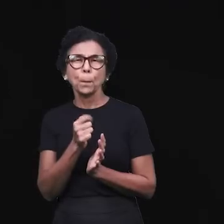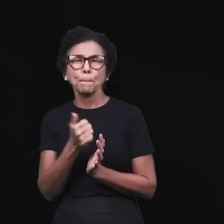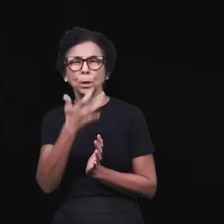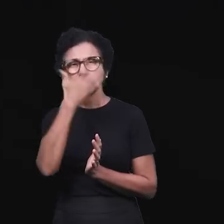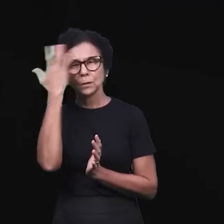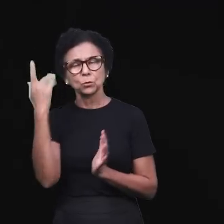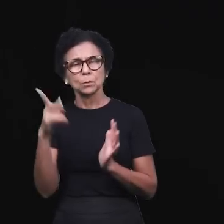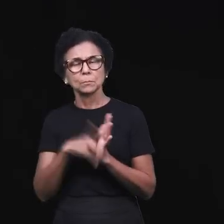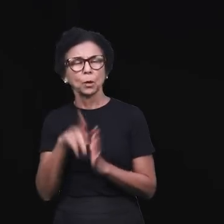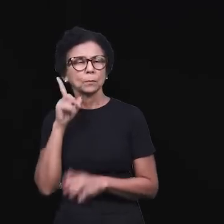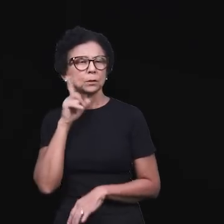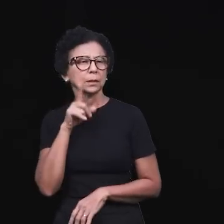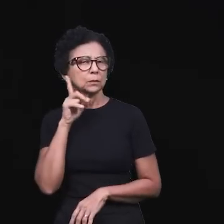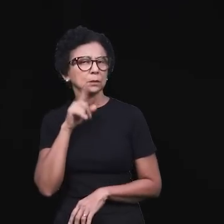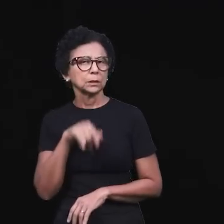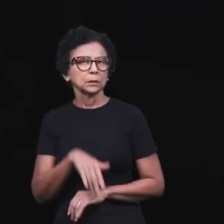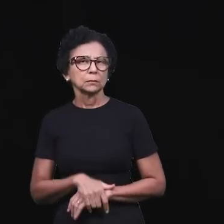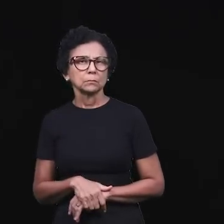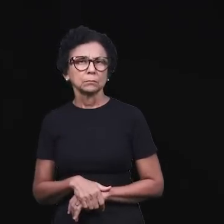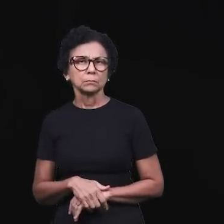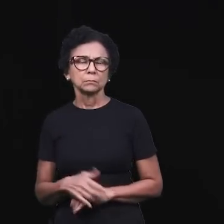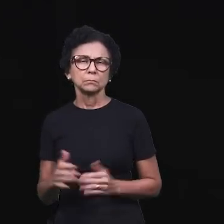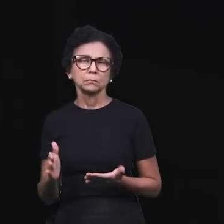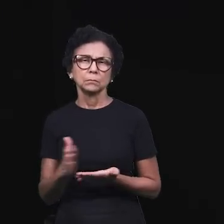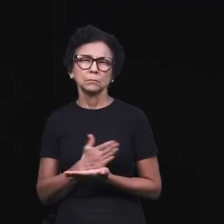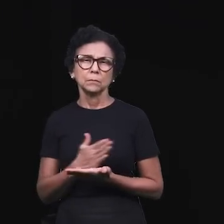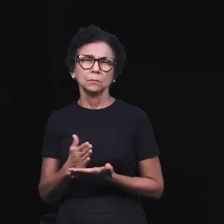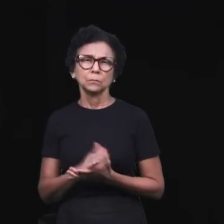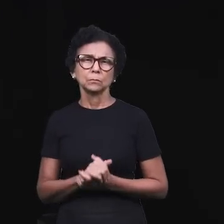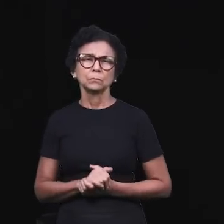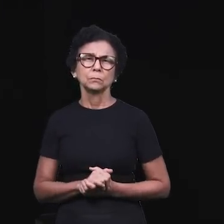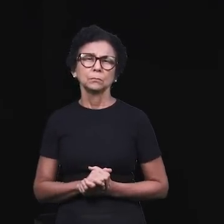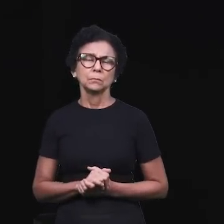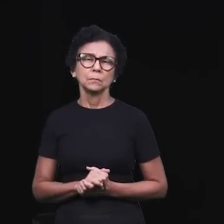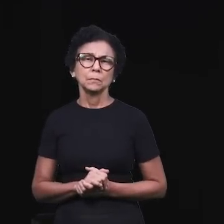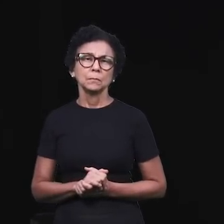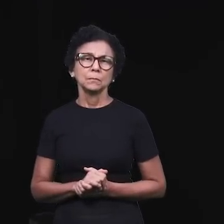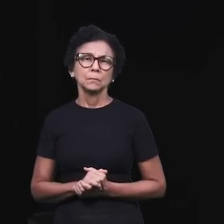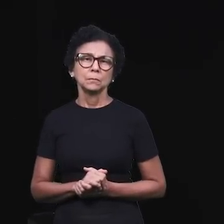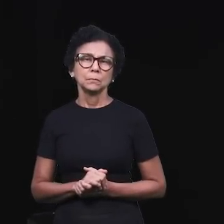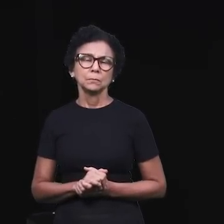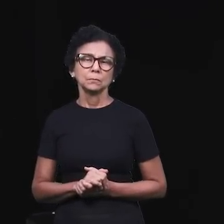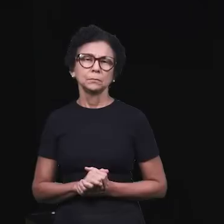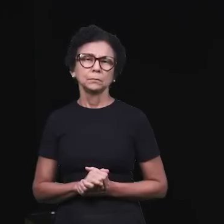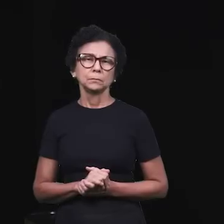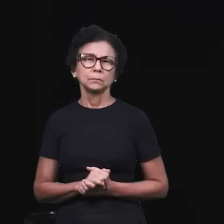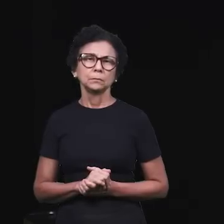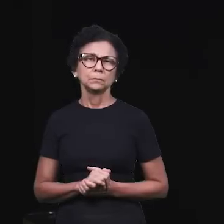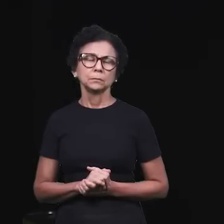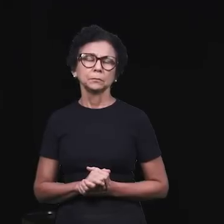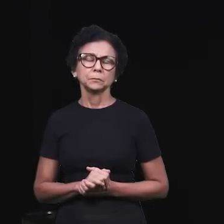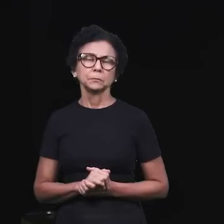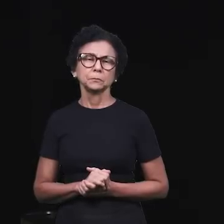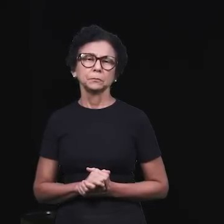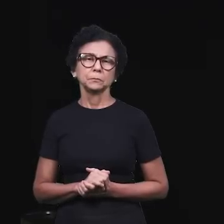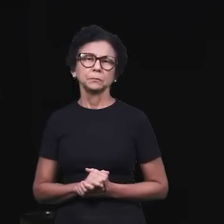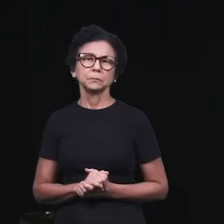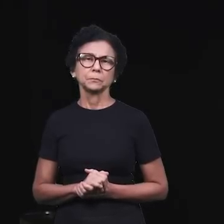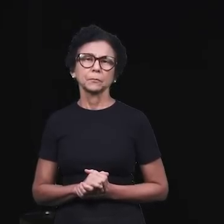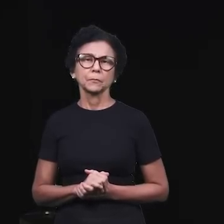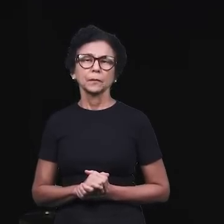americano, alguns latinos, muito pouco, mas era um trabalho basicamente de brasileiros. Nós começamos ali, né, e houve